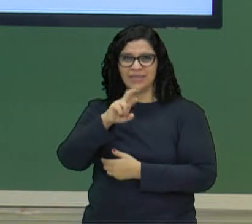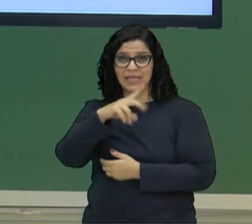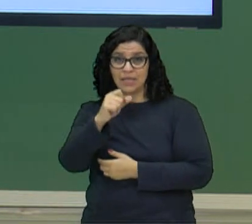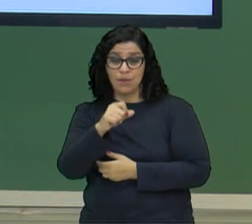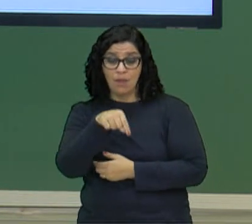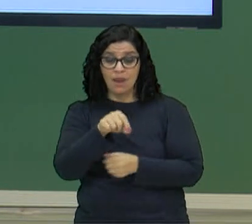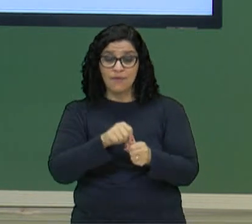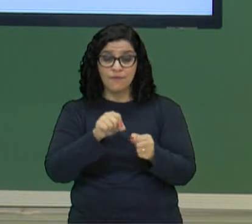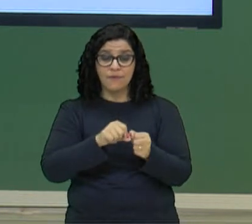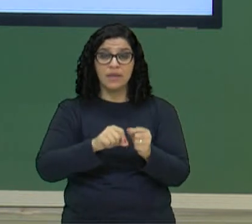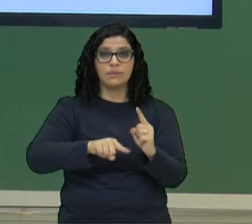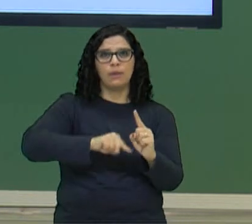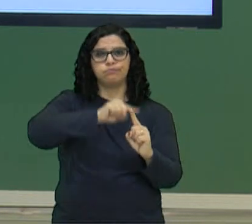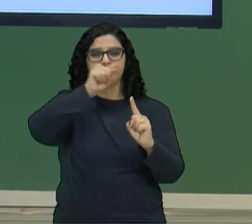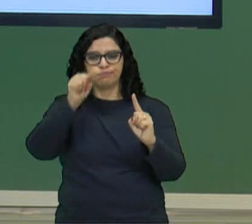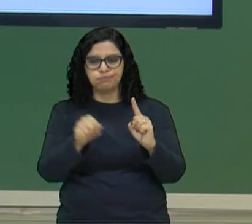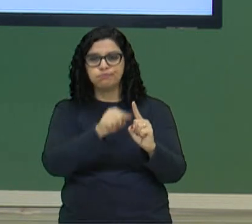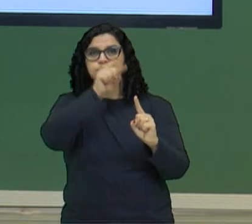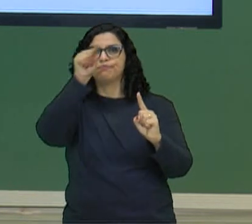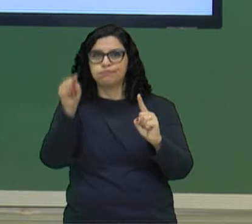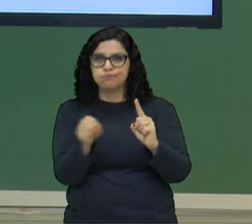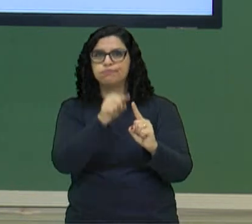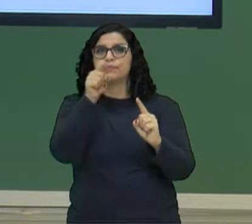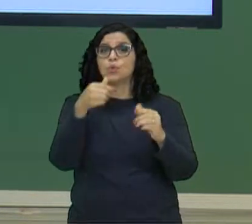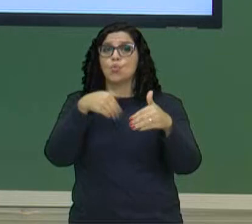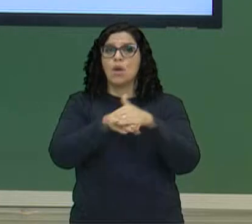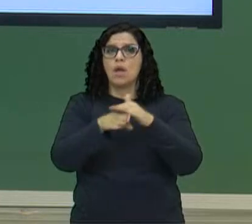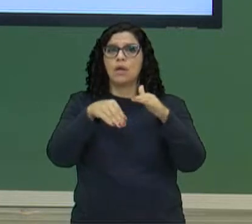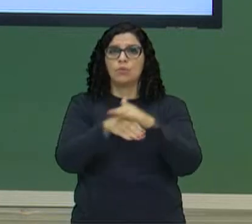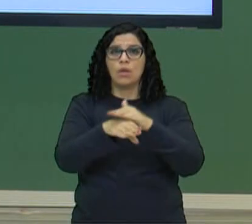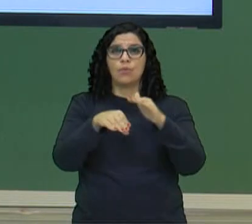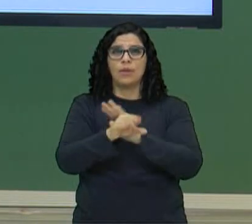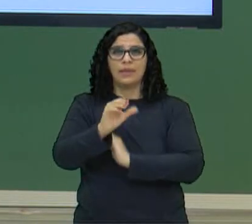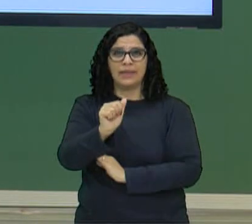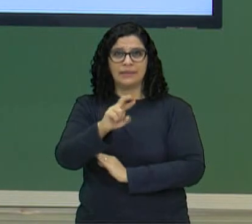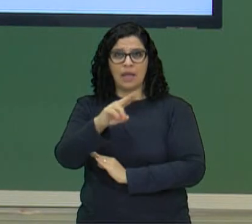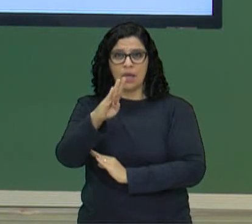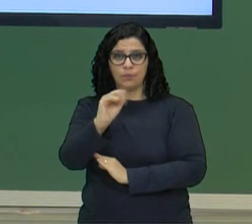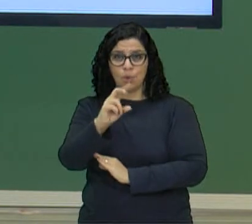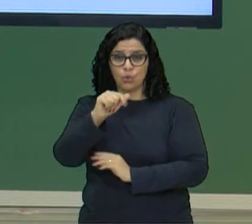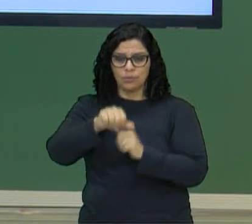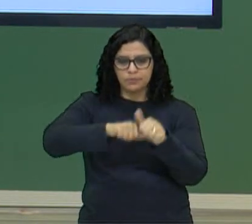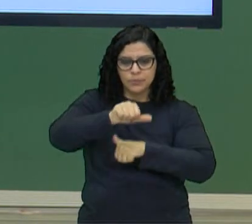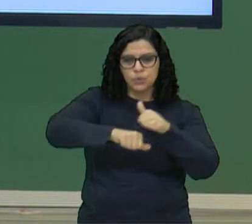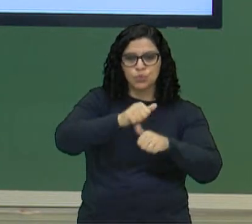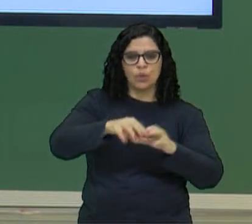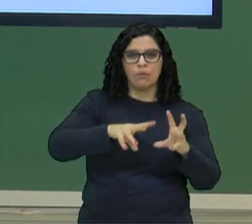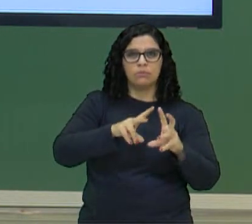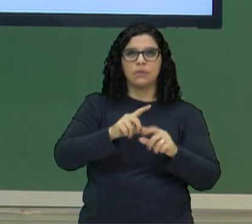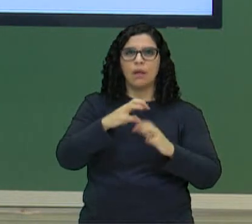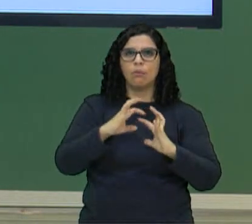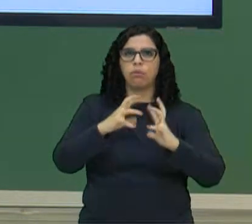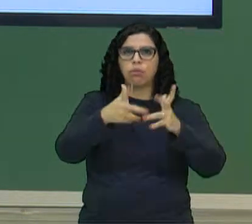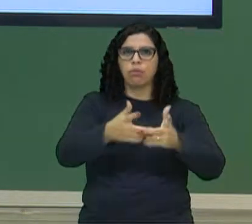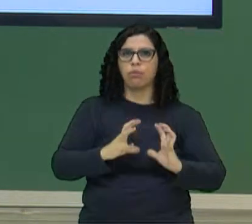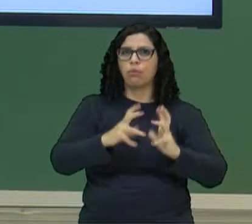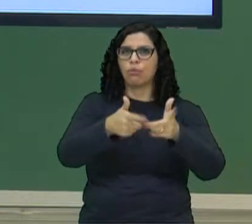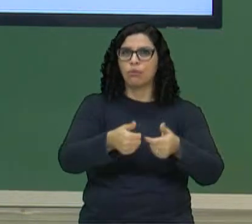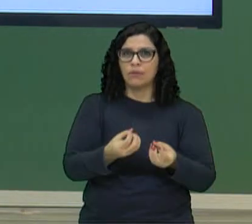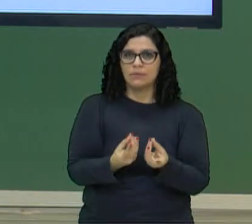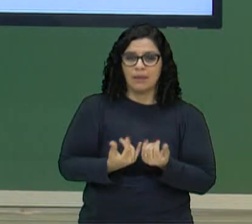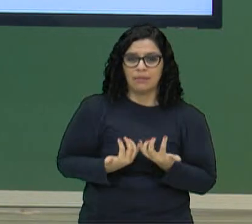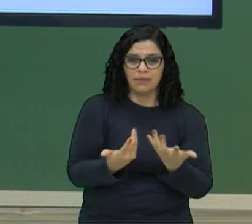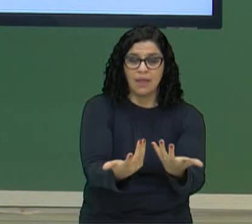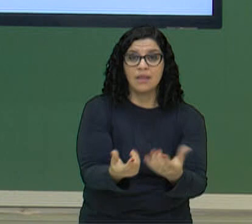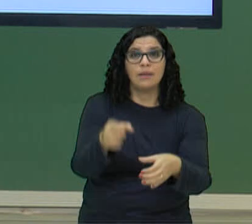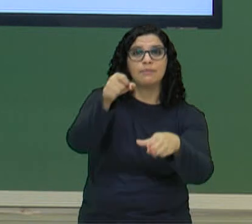ela fez fotossíntese, então tem muito carbono armazenado, eles incorporam essa matéria ao solo, deixando o solo bem nutritivo, para vir com os plantios